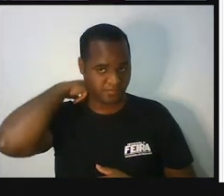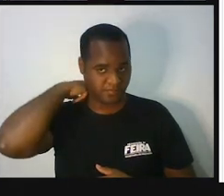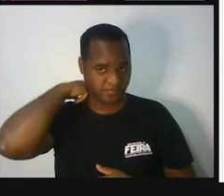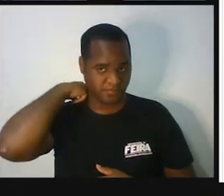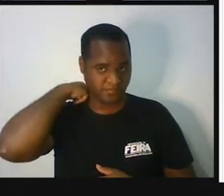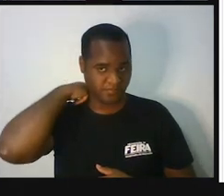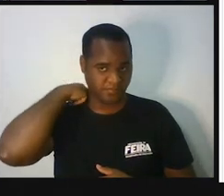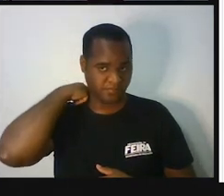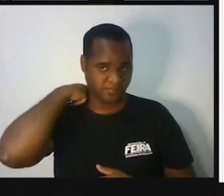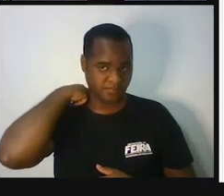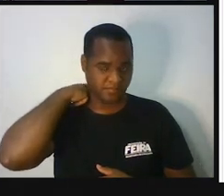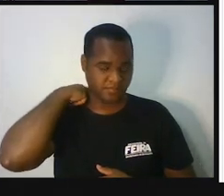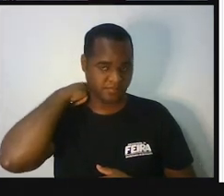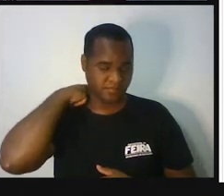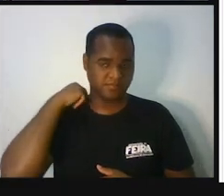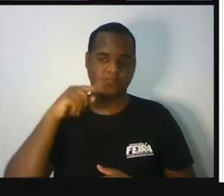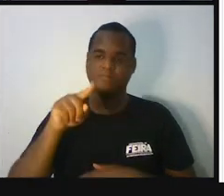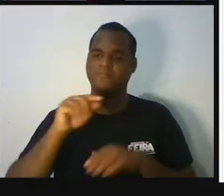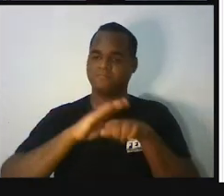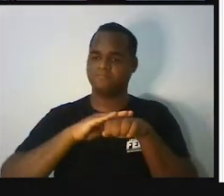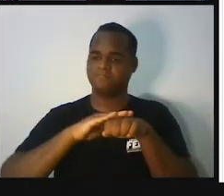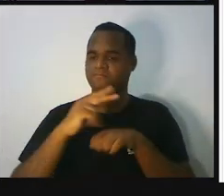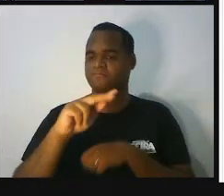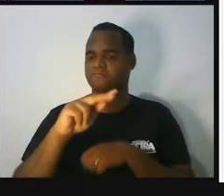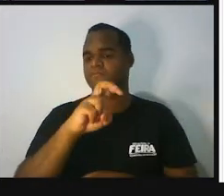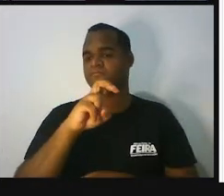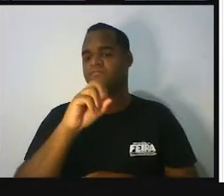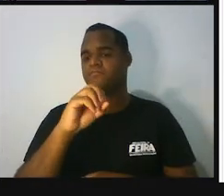Então, faça aí 540